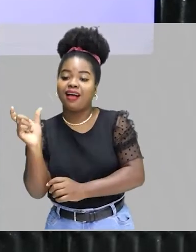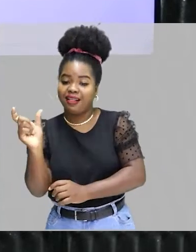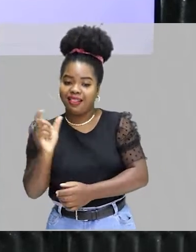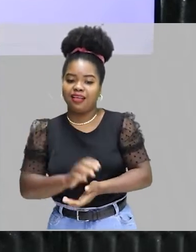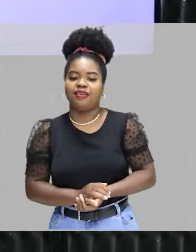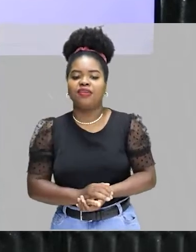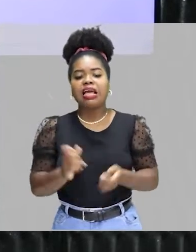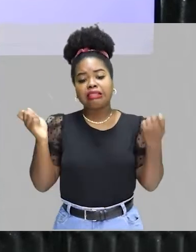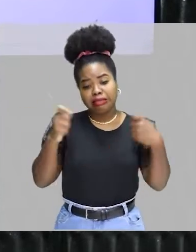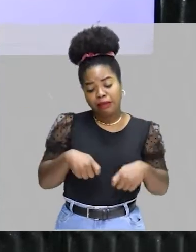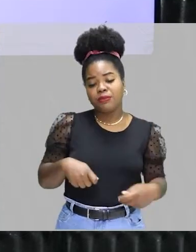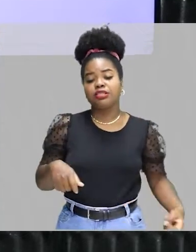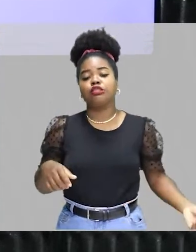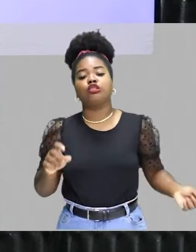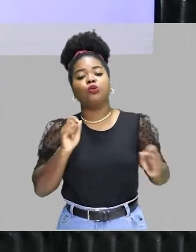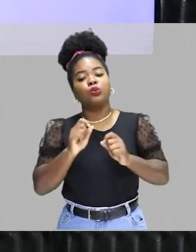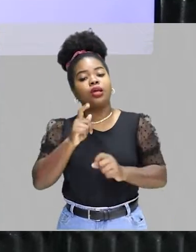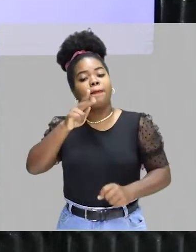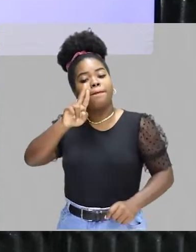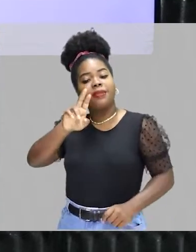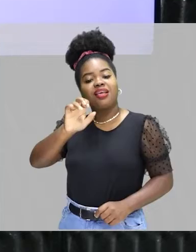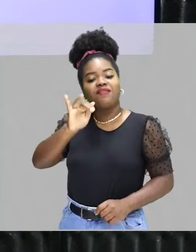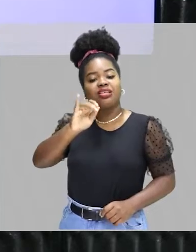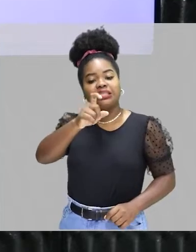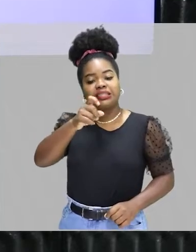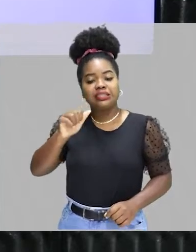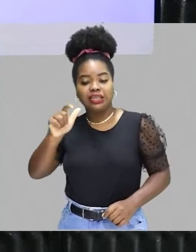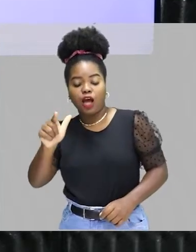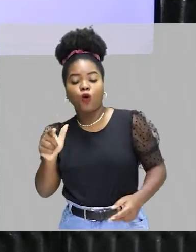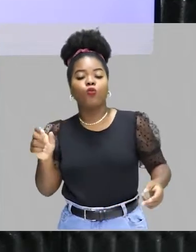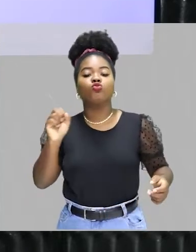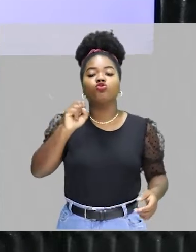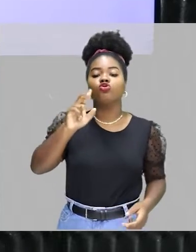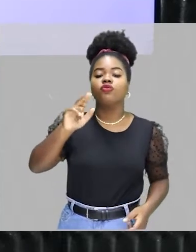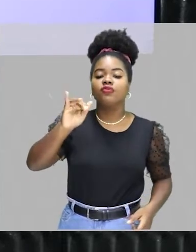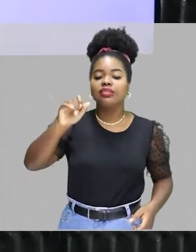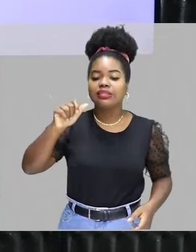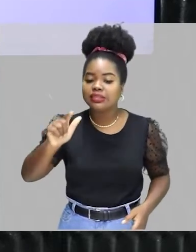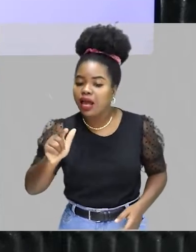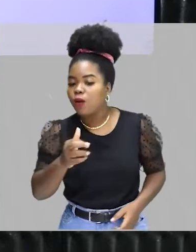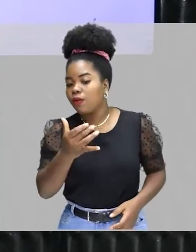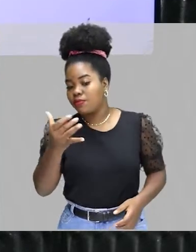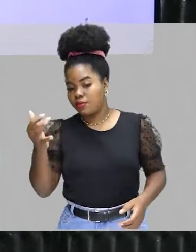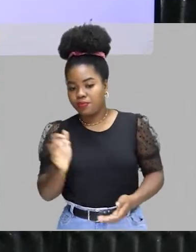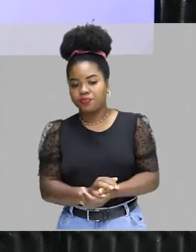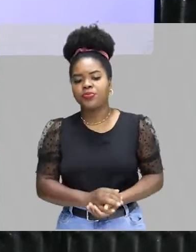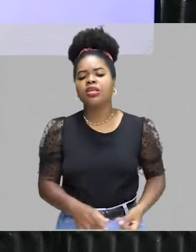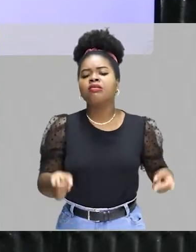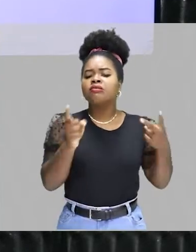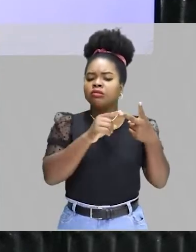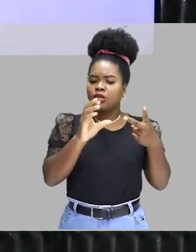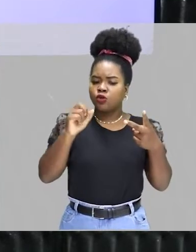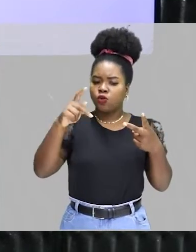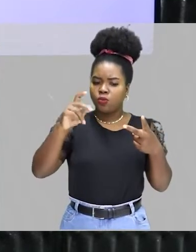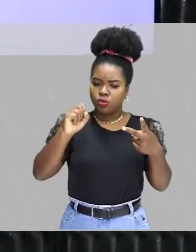prefixal, sufixal, parasintética, regressiva ou imprópria. E aí eu tenho a